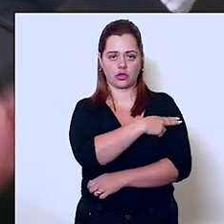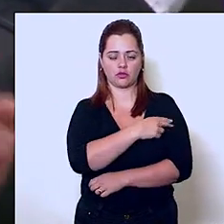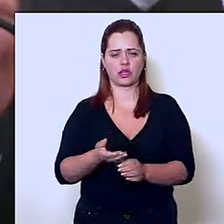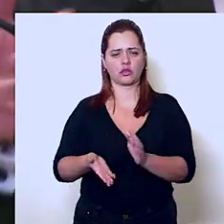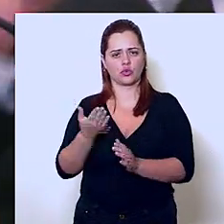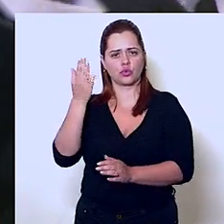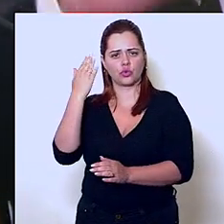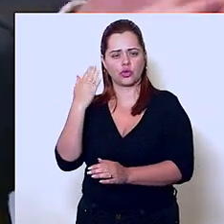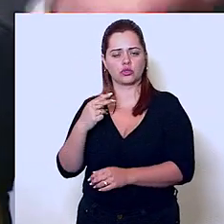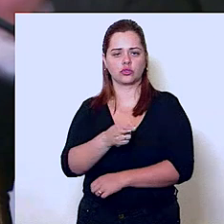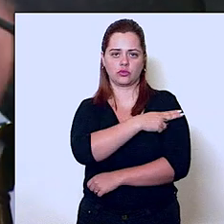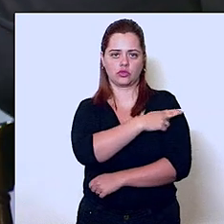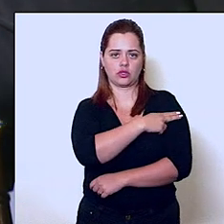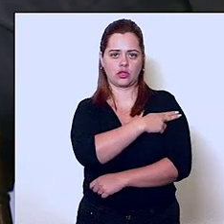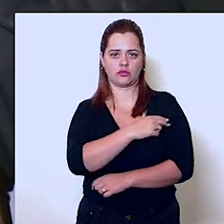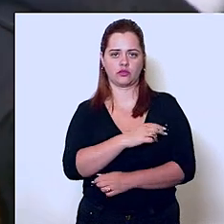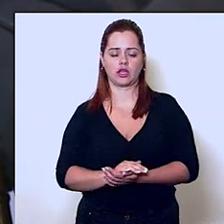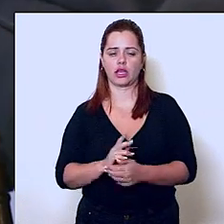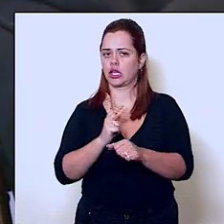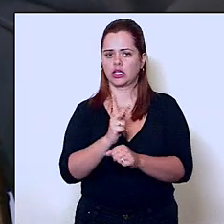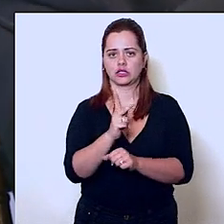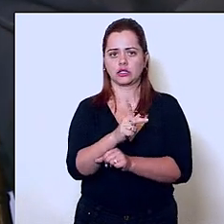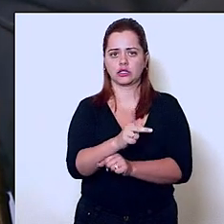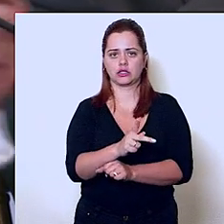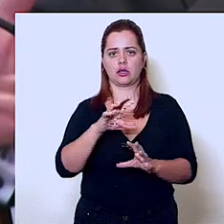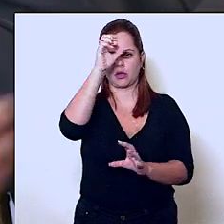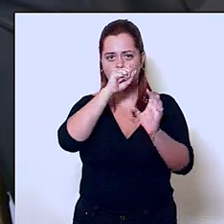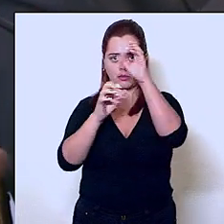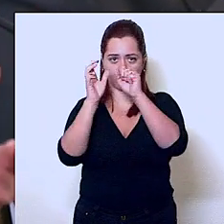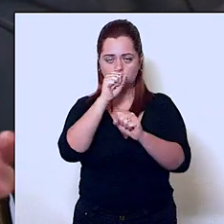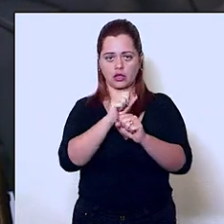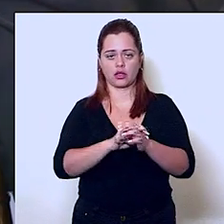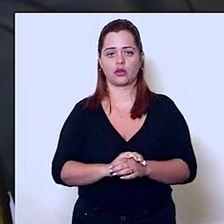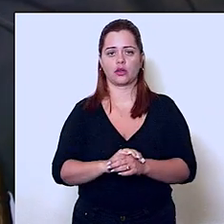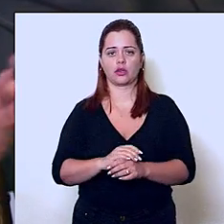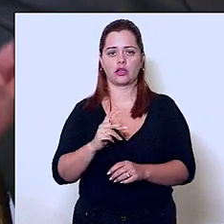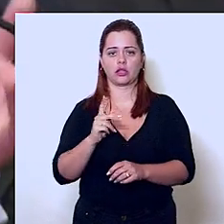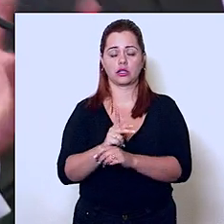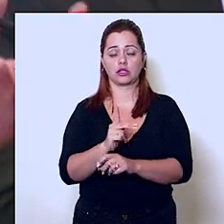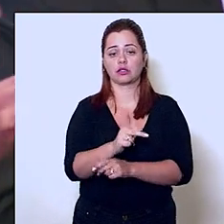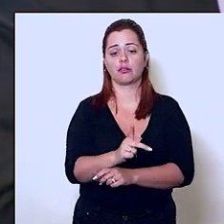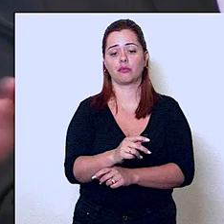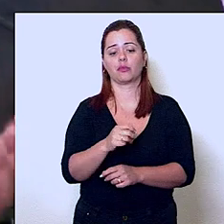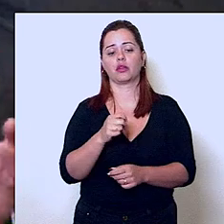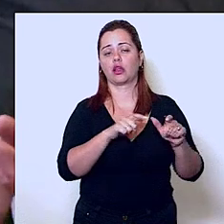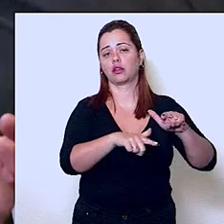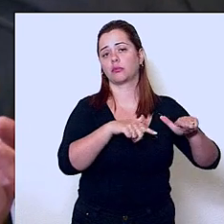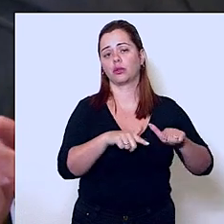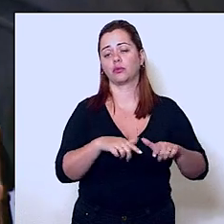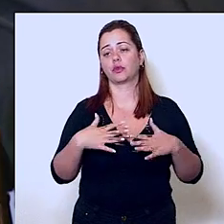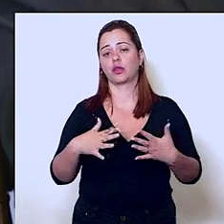né, com quem ele tanto havia aprendido, né, e a quem ele tanto devia. E eu acredito que o que a gente vê aqui é que todos